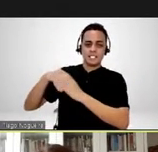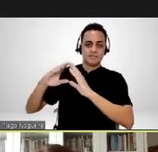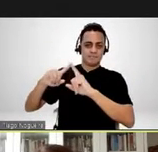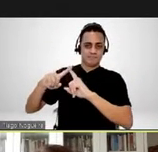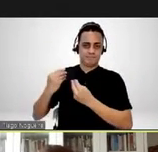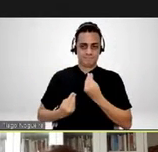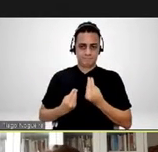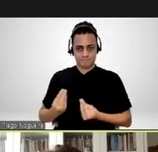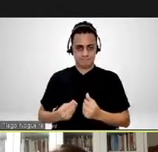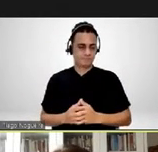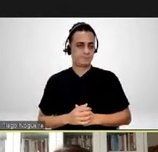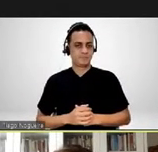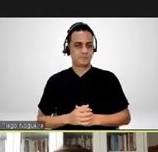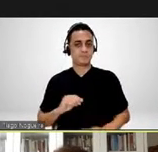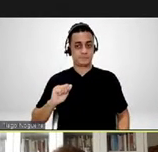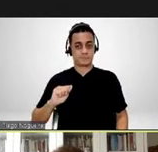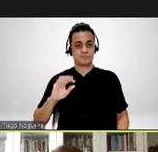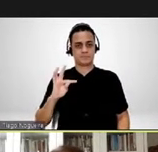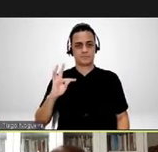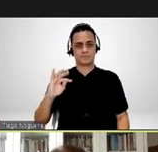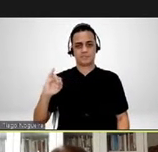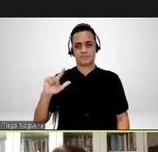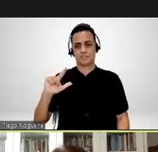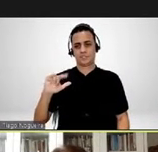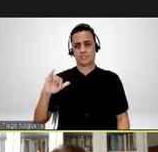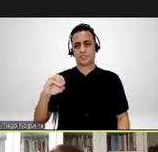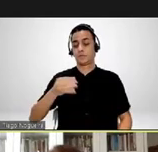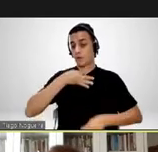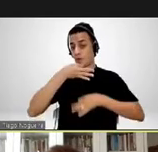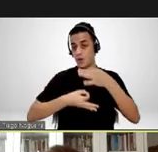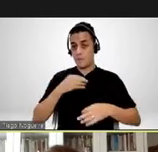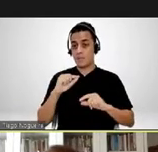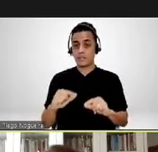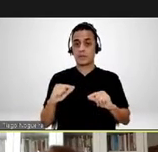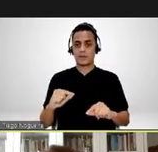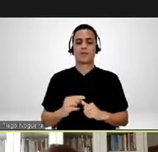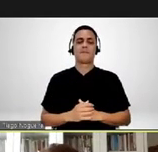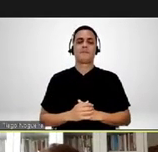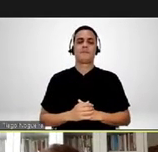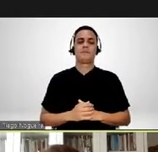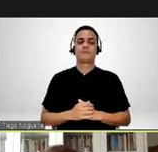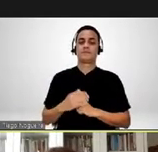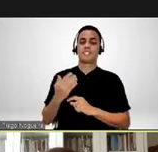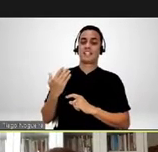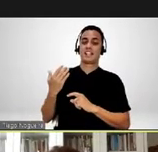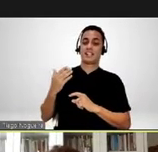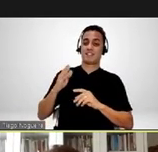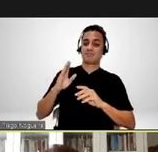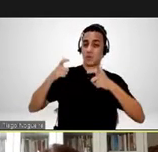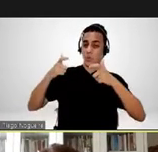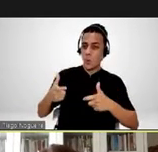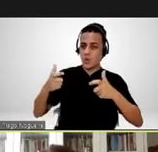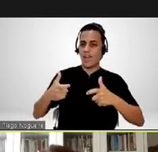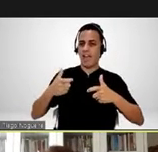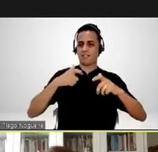O Atílio argumenta que a galeria tinha um trabalho que era muito maior do que